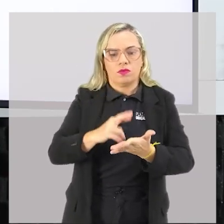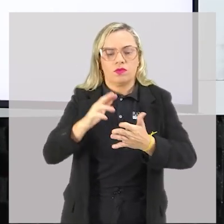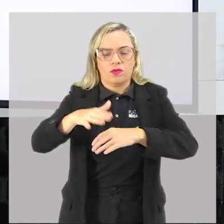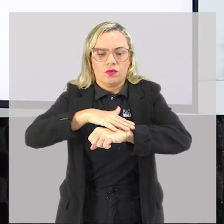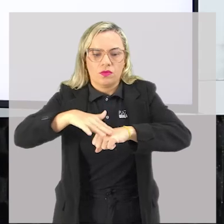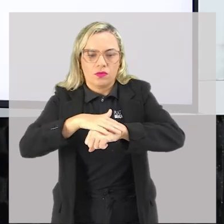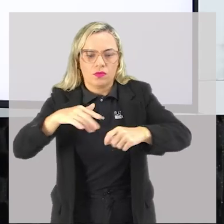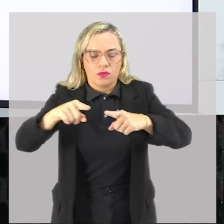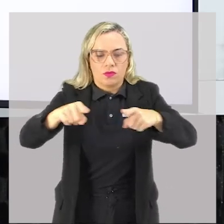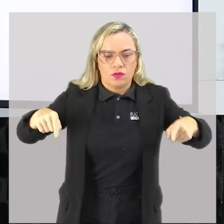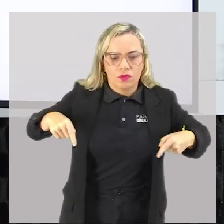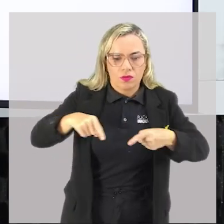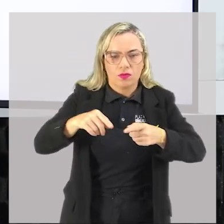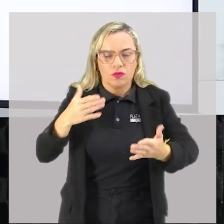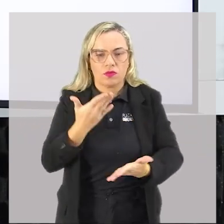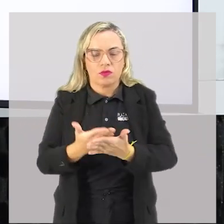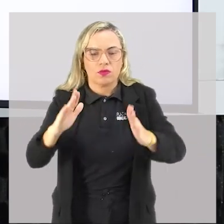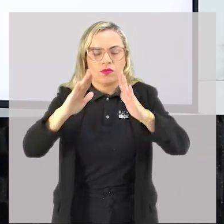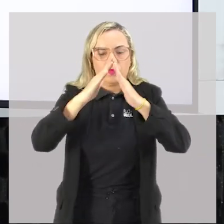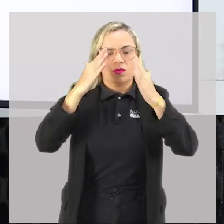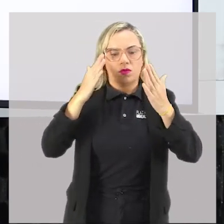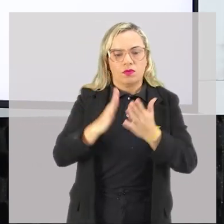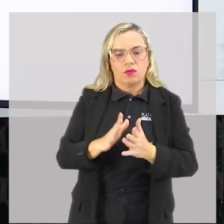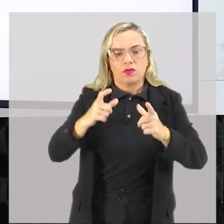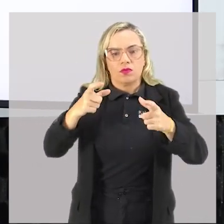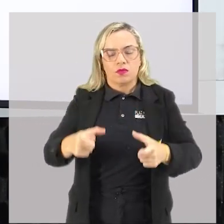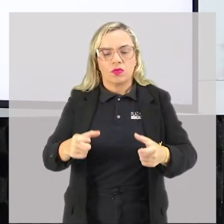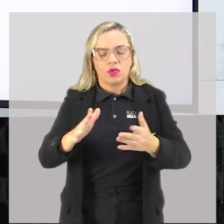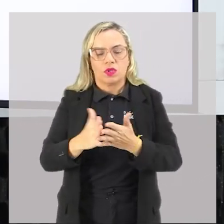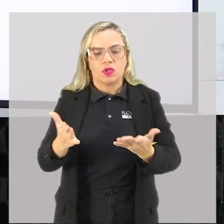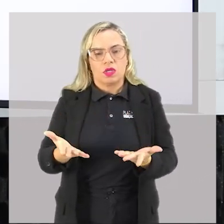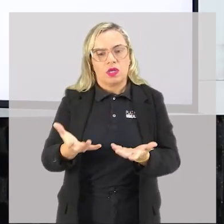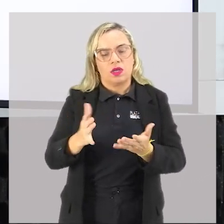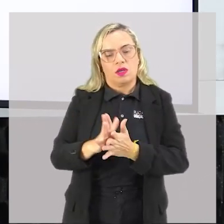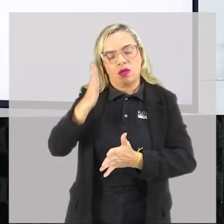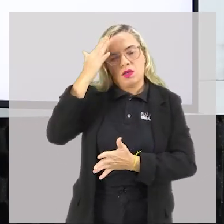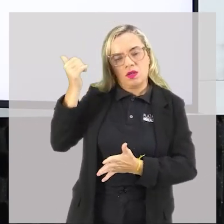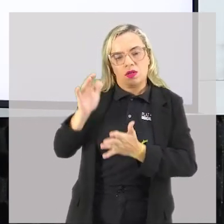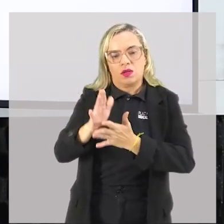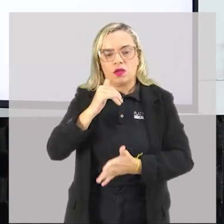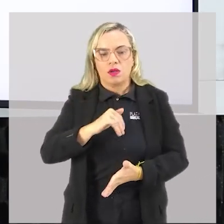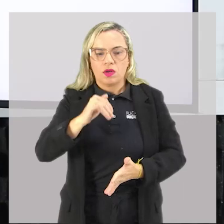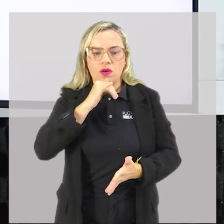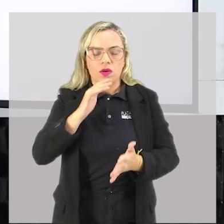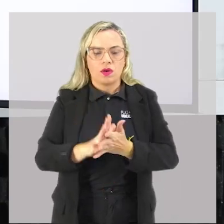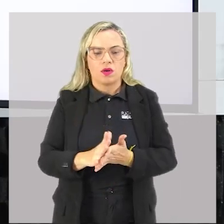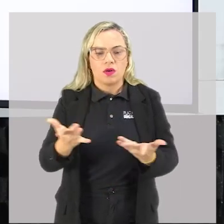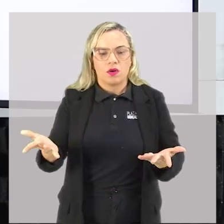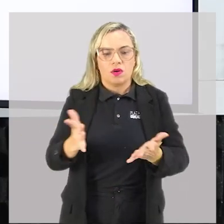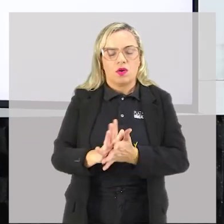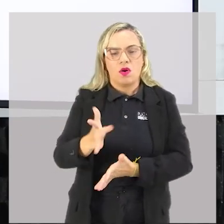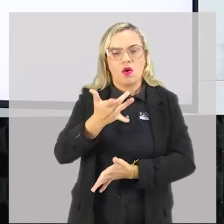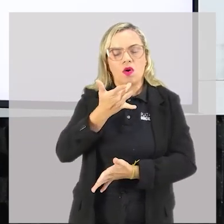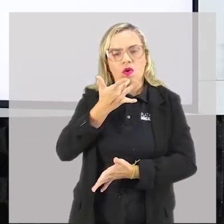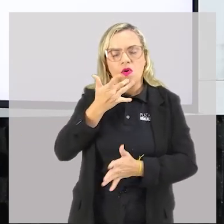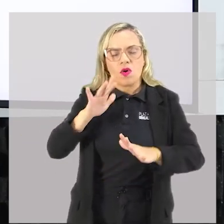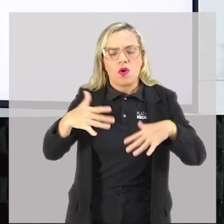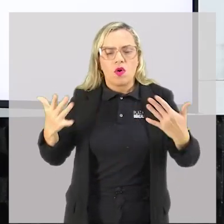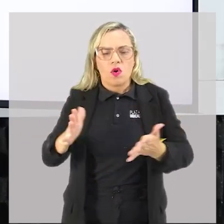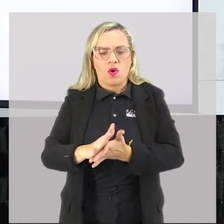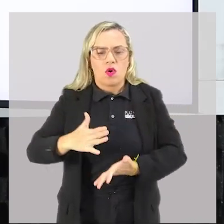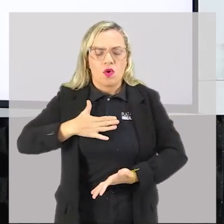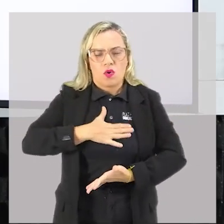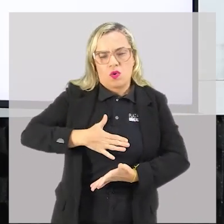sala de aula, em casa, quando você quer saber, por exemplo, quais são as preferências daquela pessoa, do que